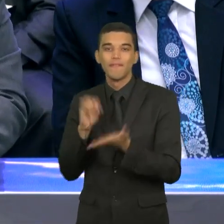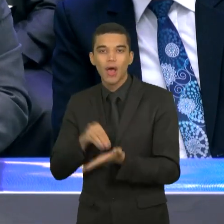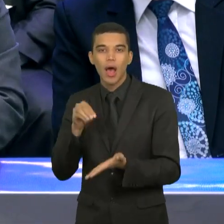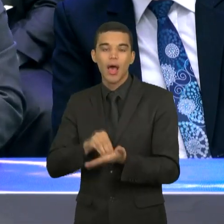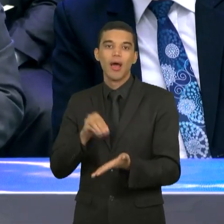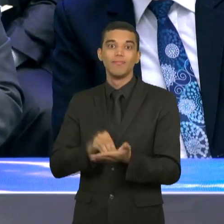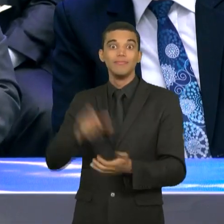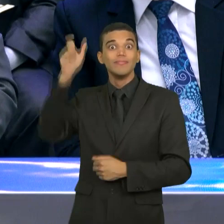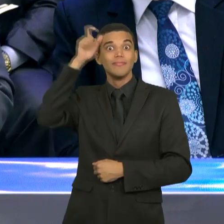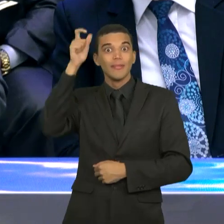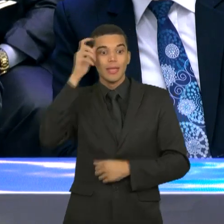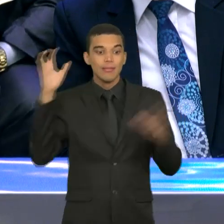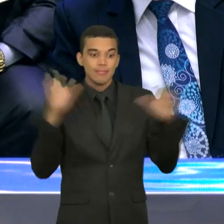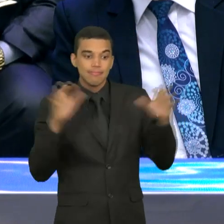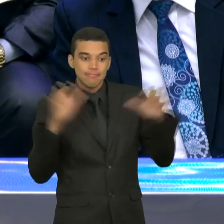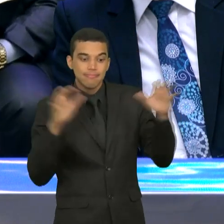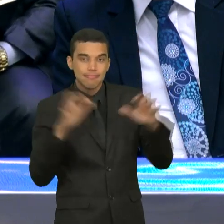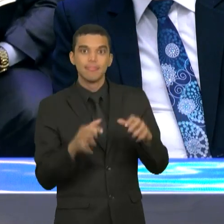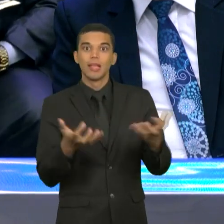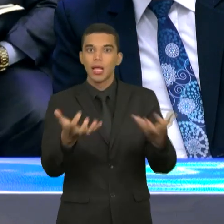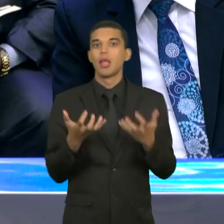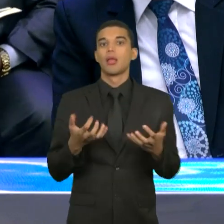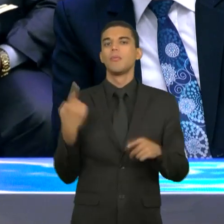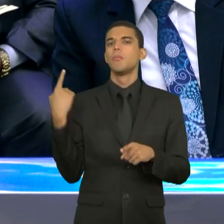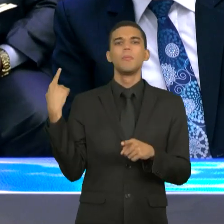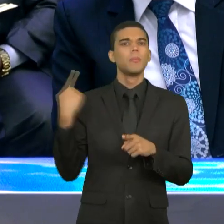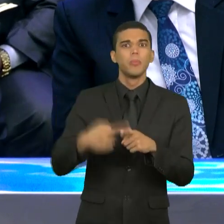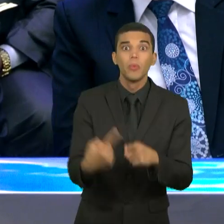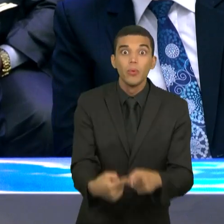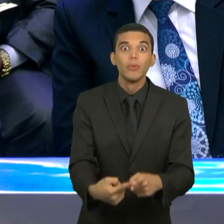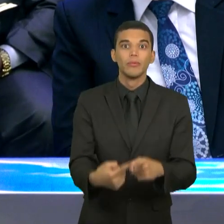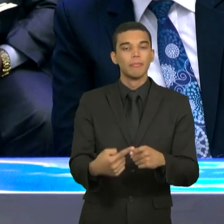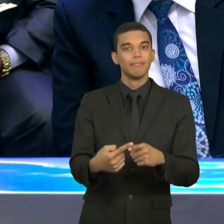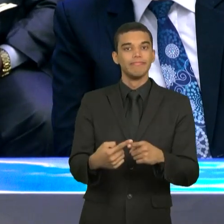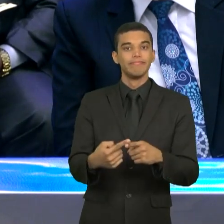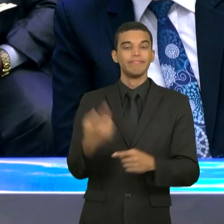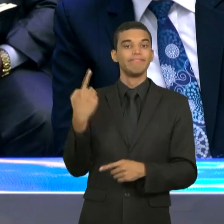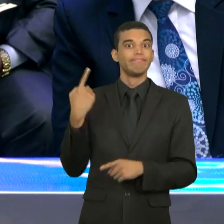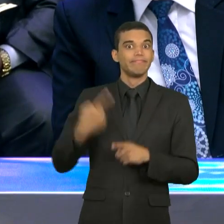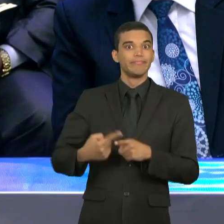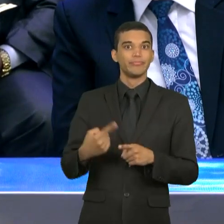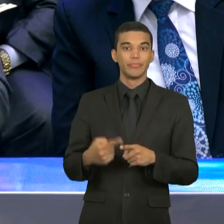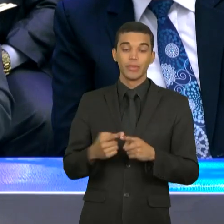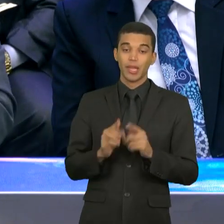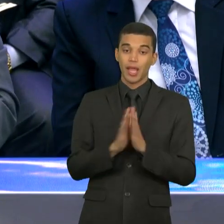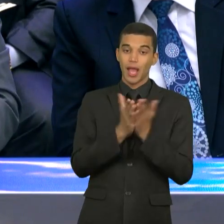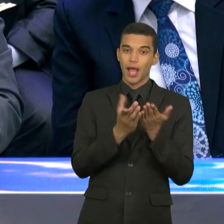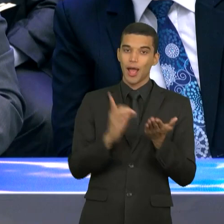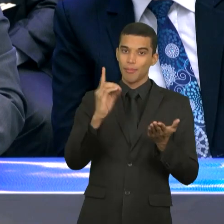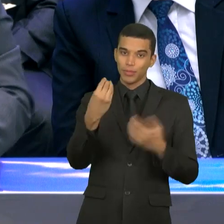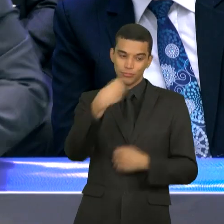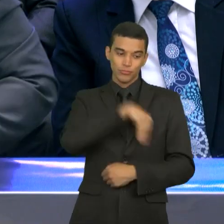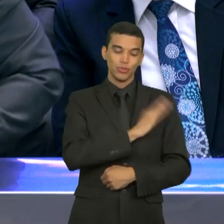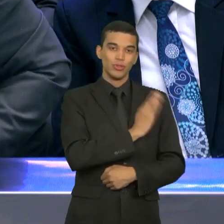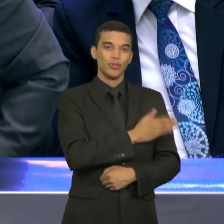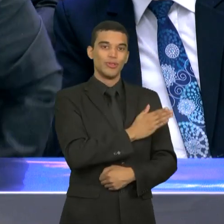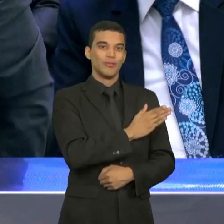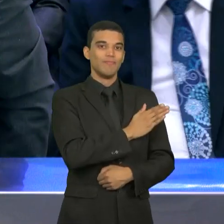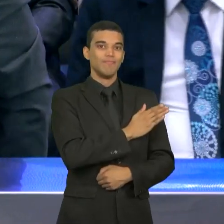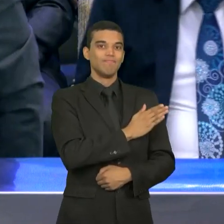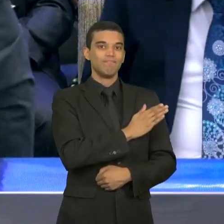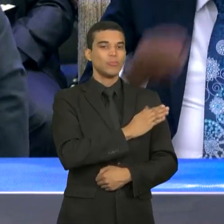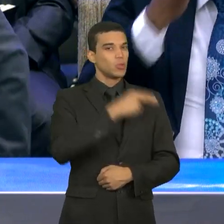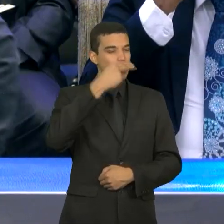inimigo ele quer tocar e atacar o nosso coração porque a palavra de Deus está lá e